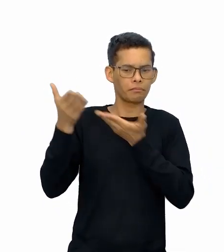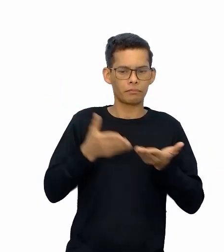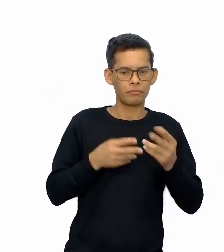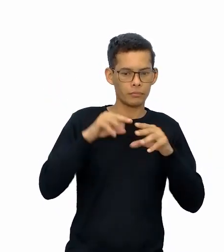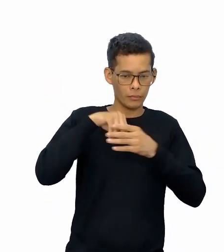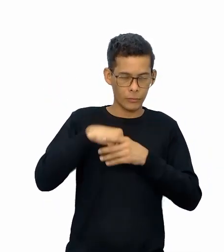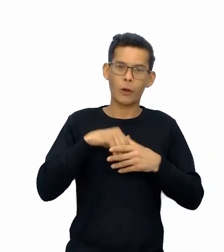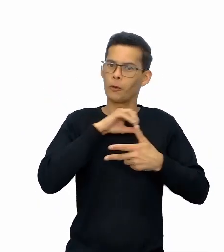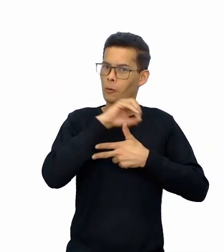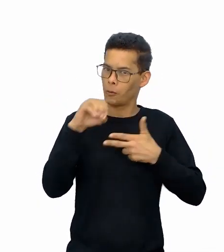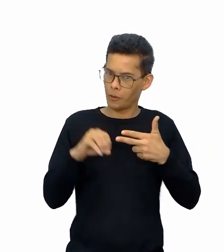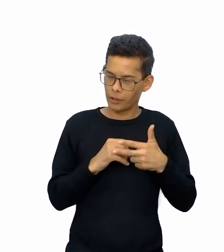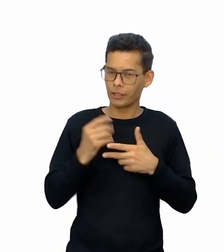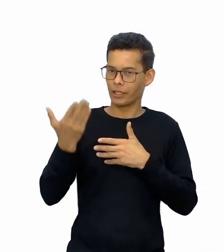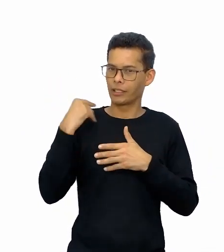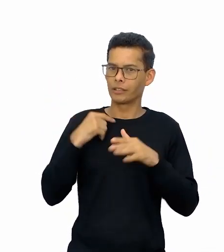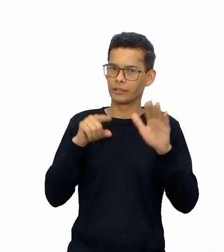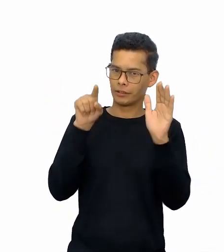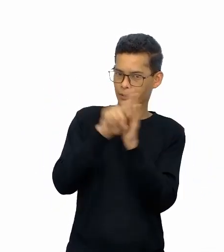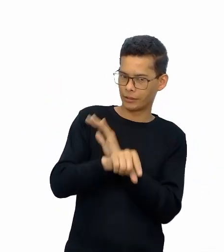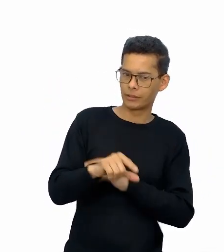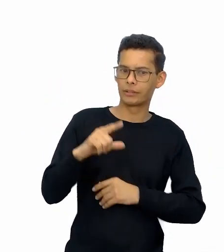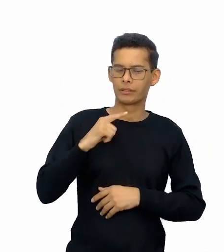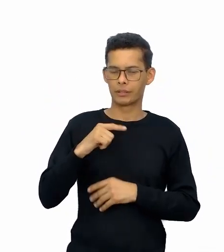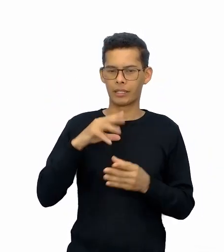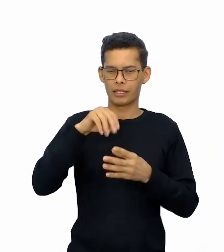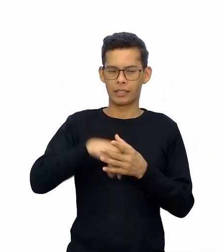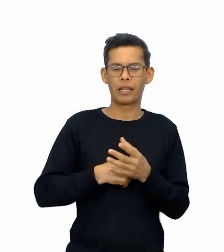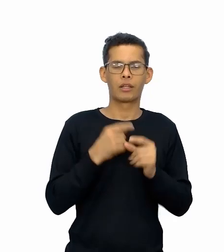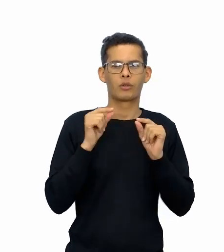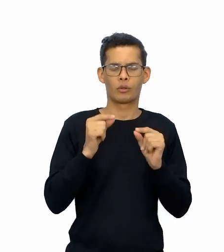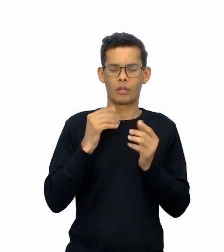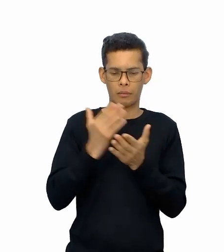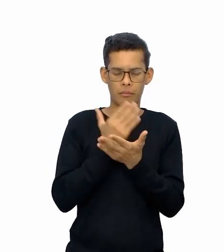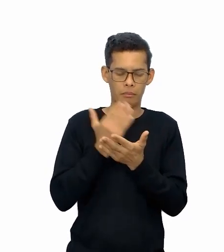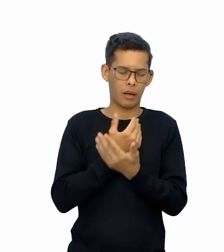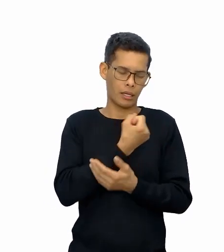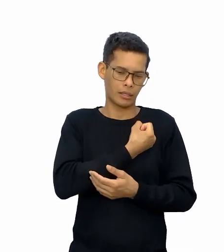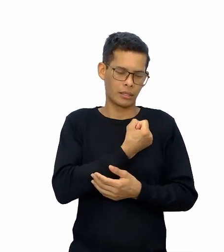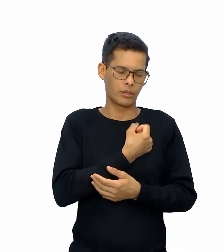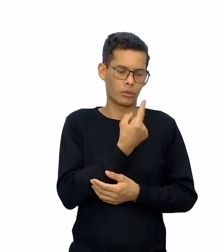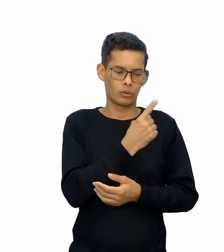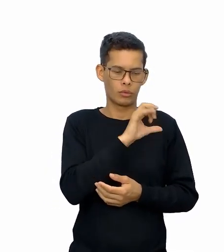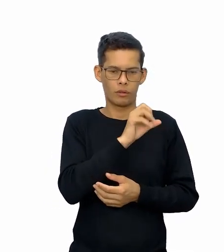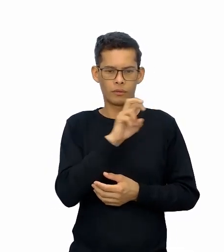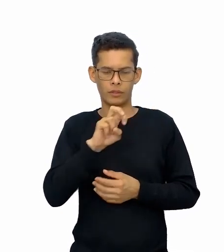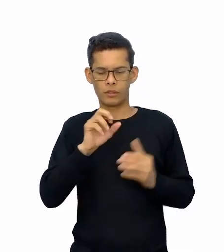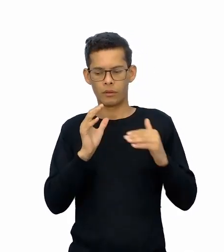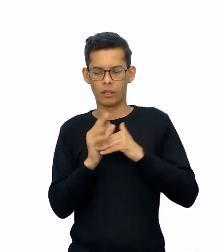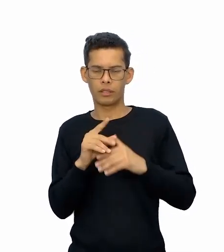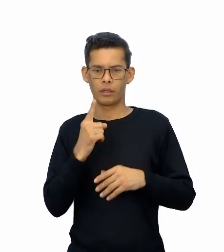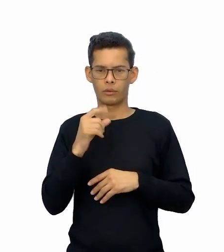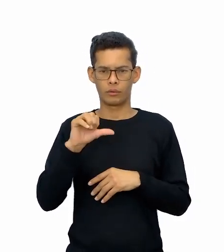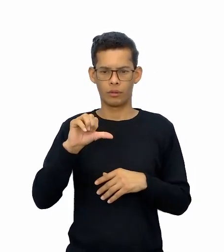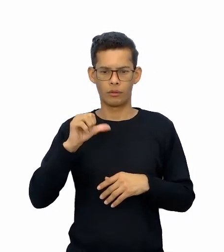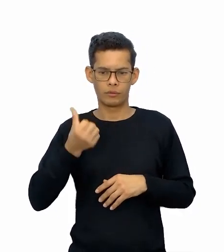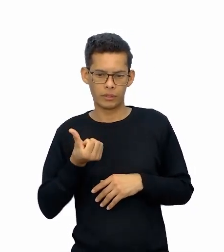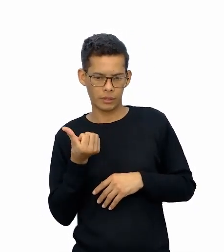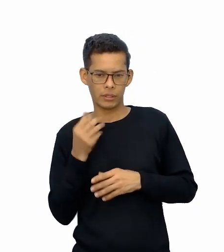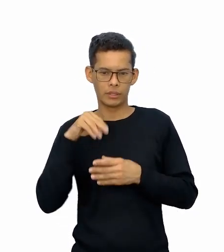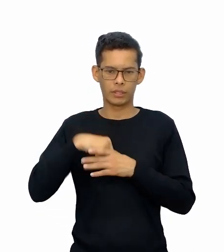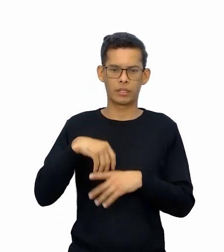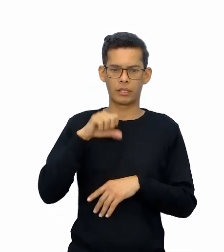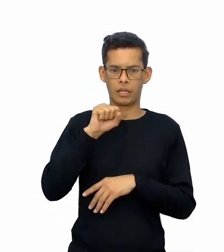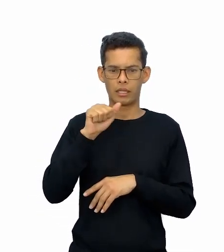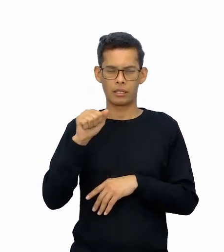Enem, que está contida aí no caderno do estudante, nas páginas 195 e 196 da nossa